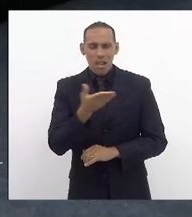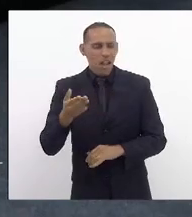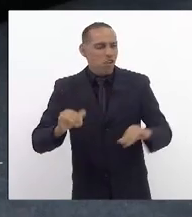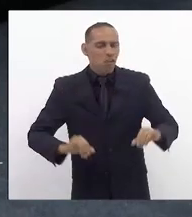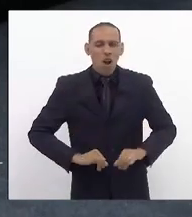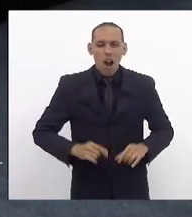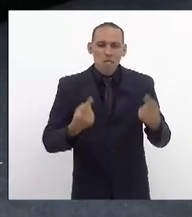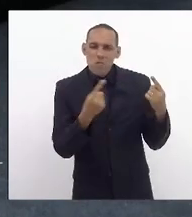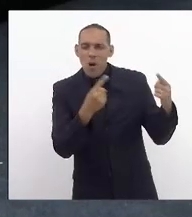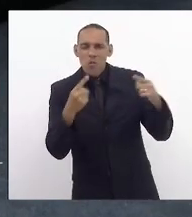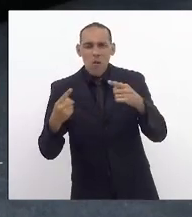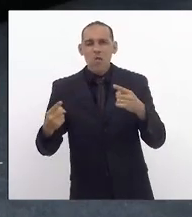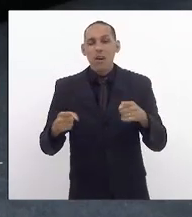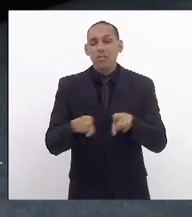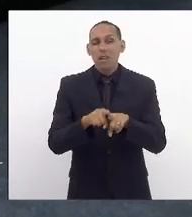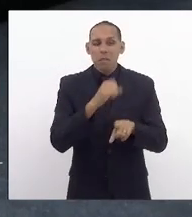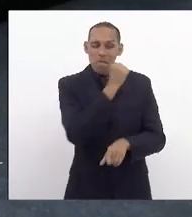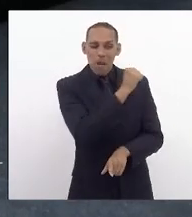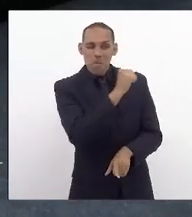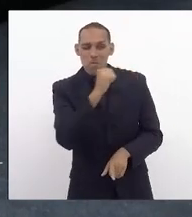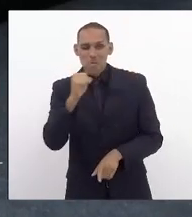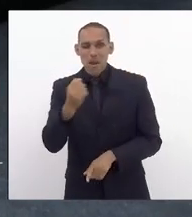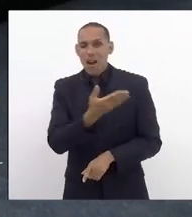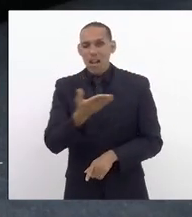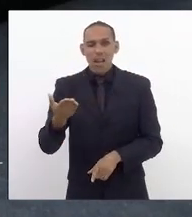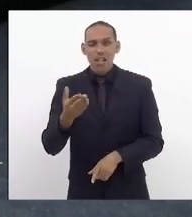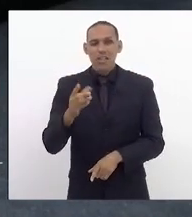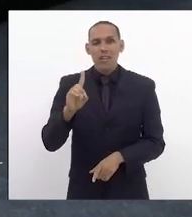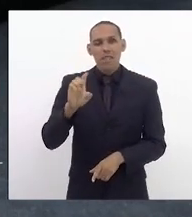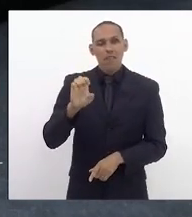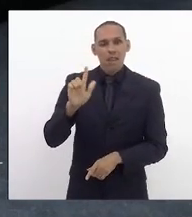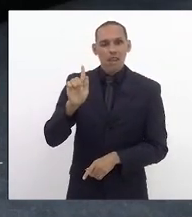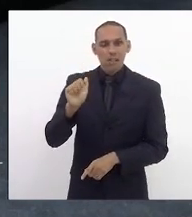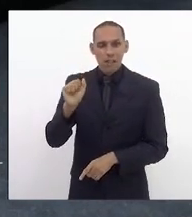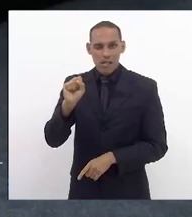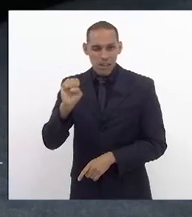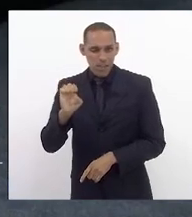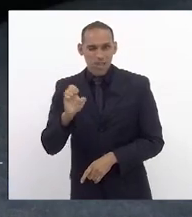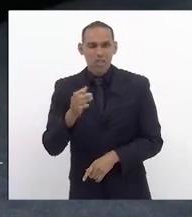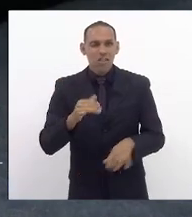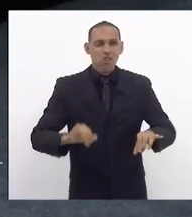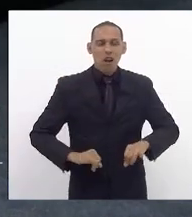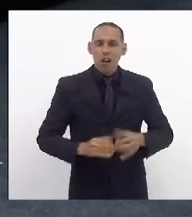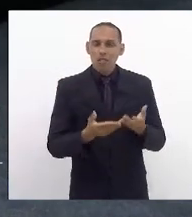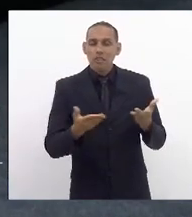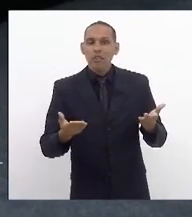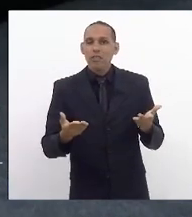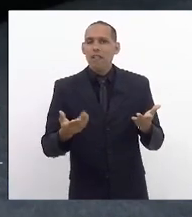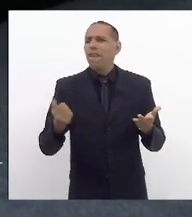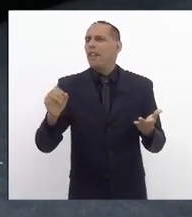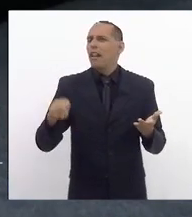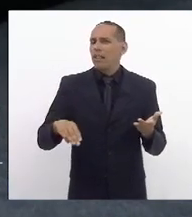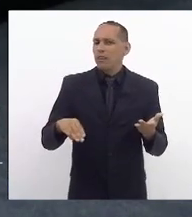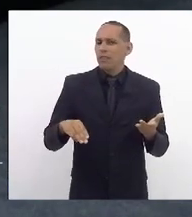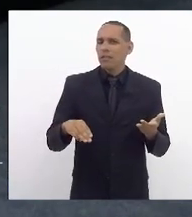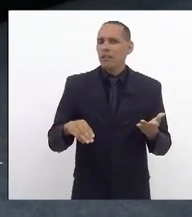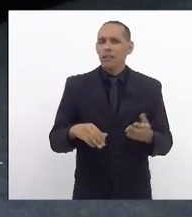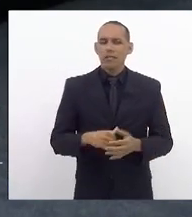os assassinatos desses mesmos agentes e que foram praticadas por aquilo